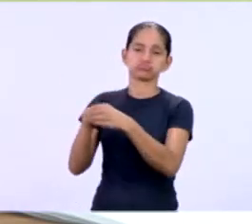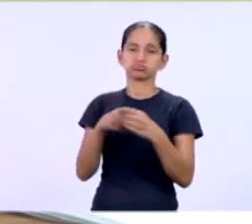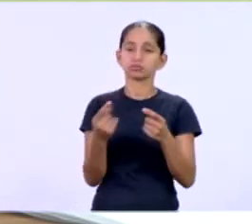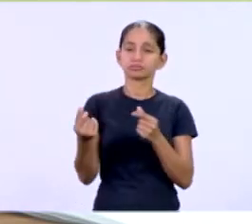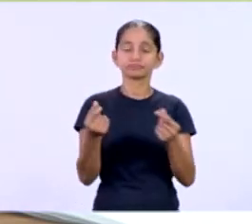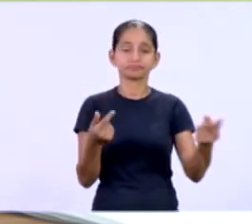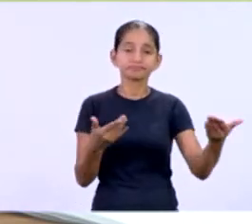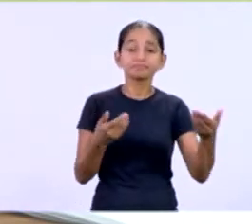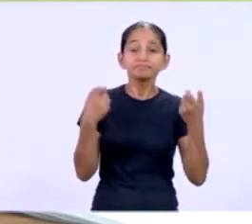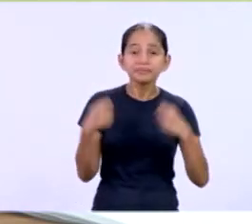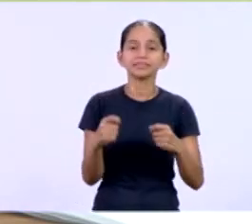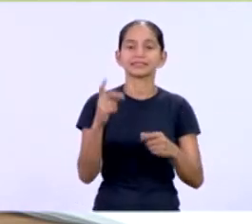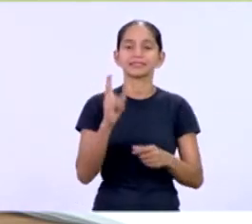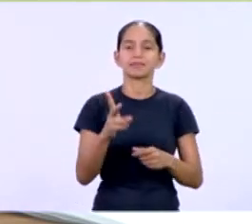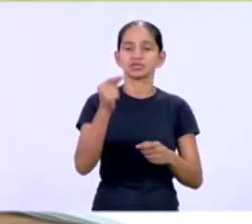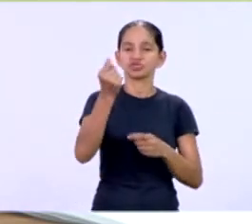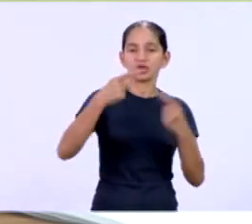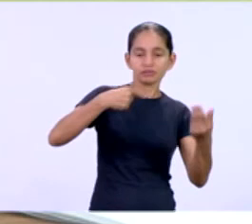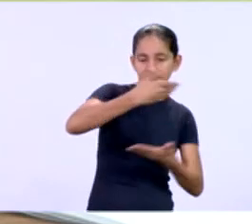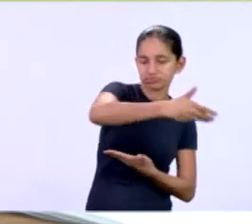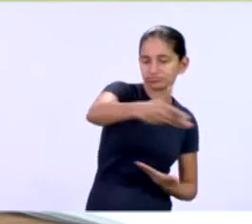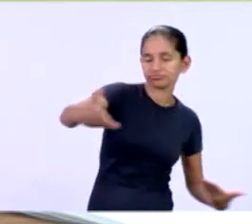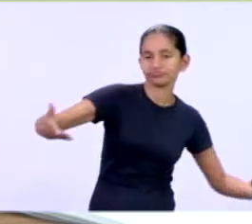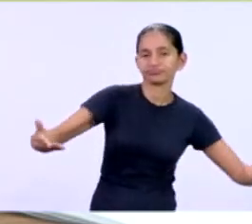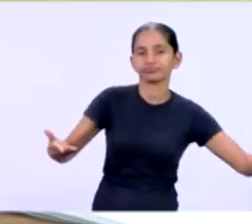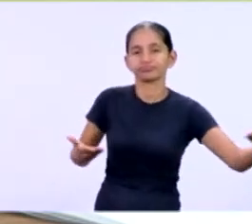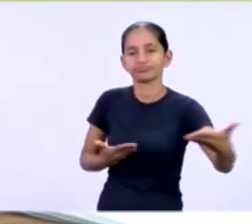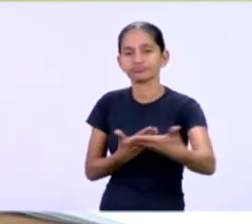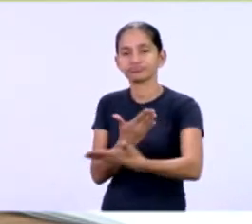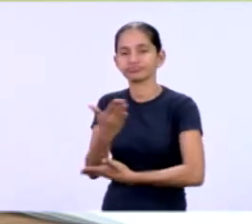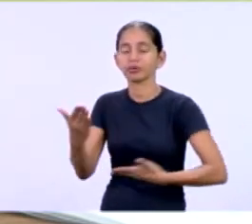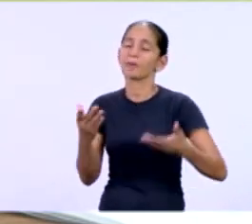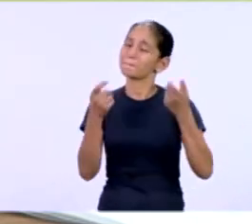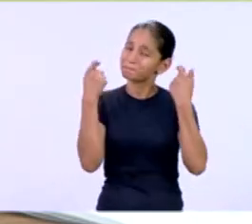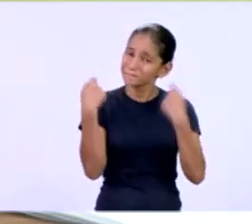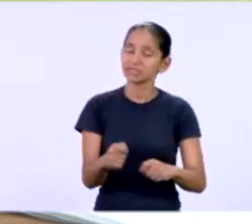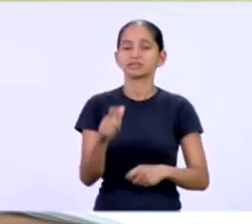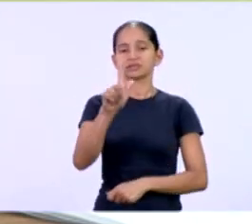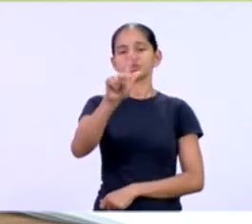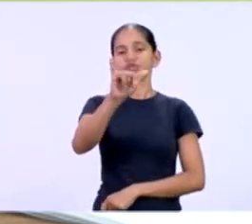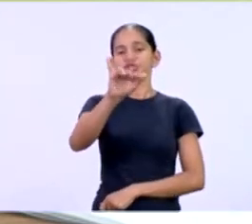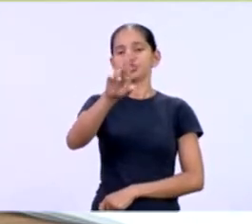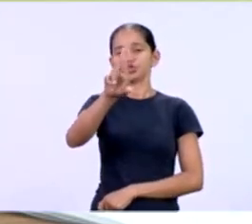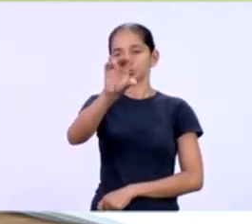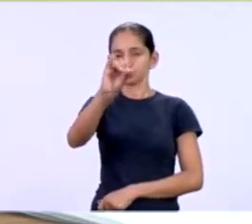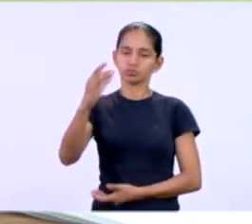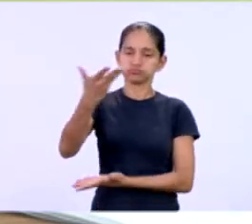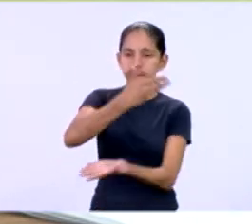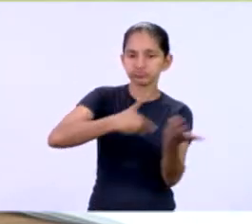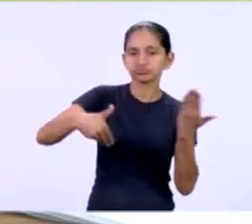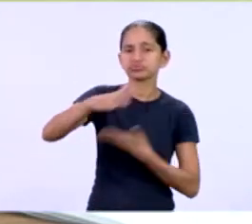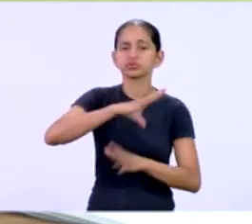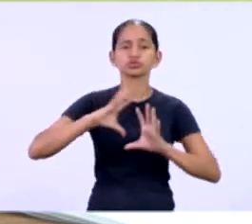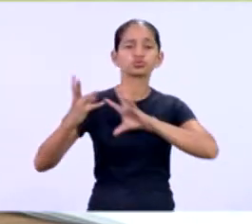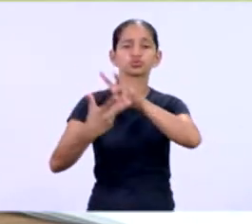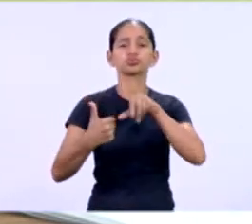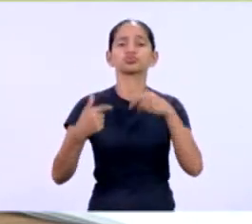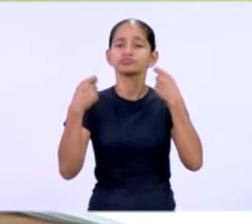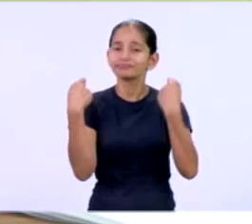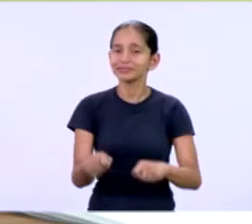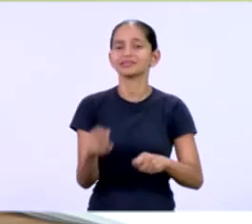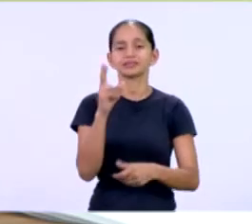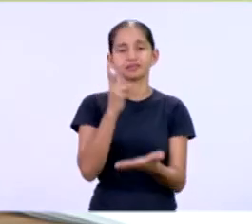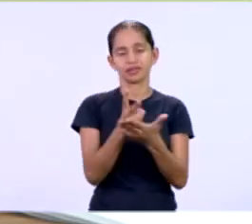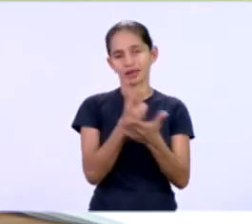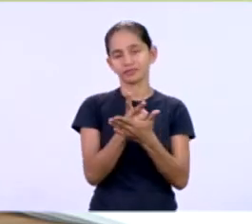giro na empresa. Então, muitas vezes é importante que a empresa tenha esse planejamento relacionado das contas a pagar, contas a